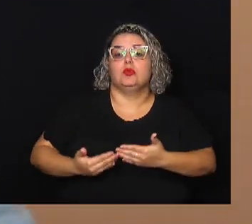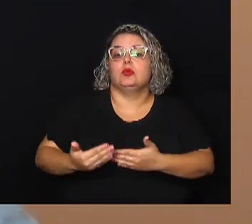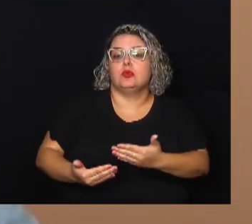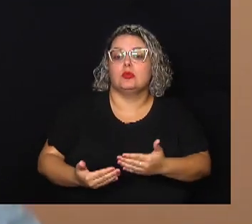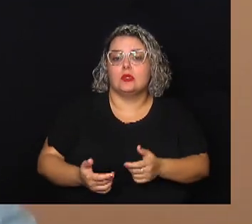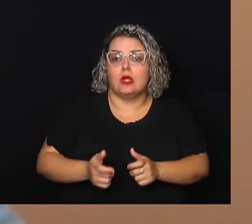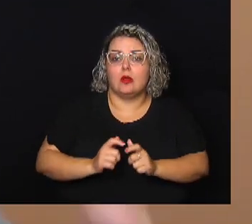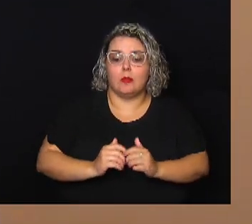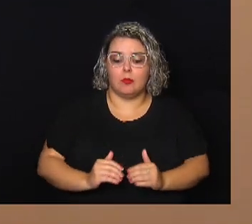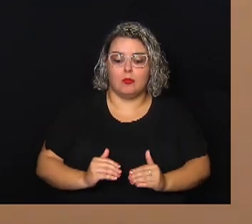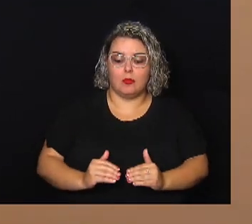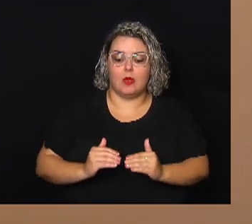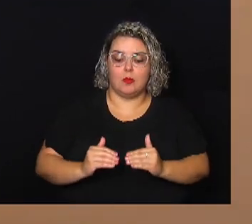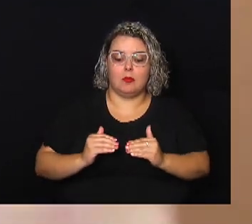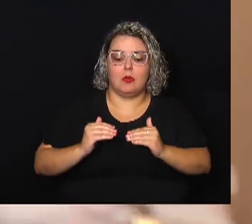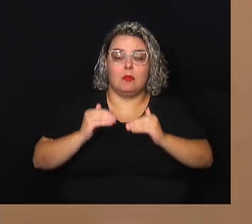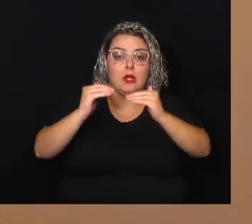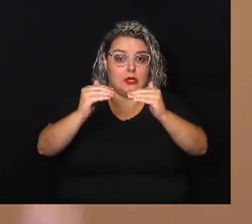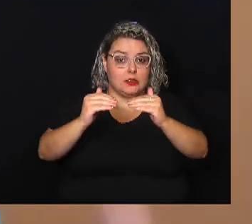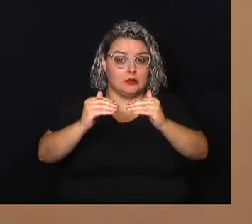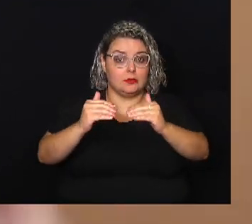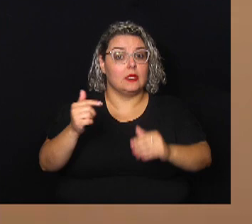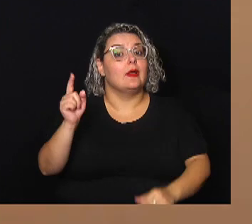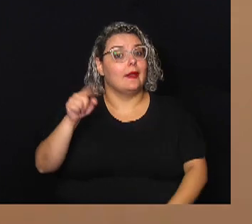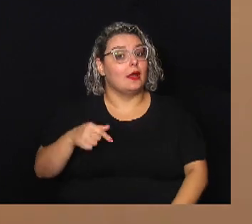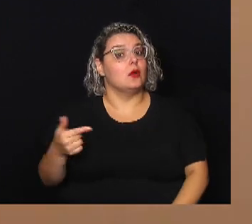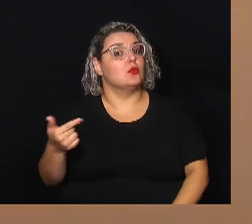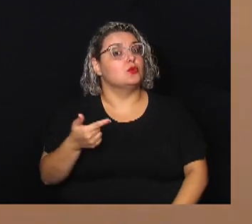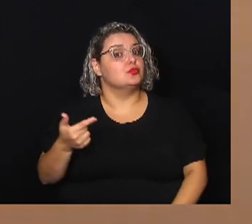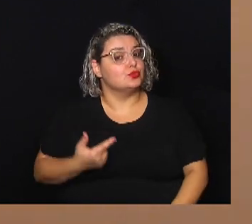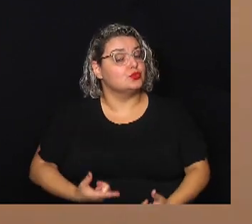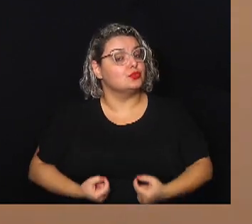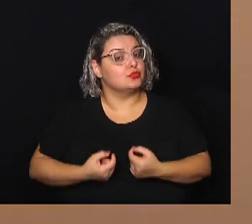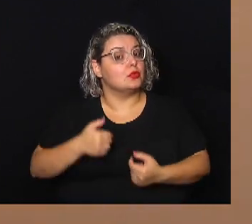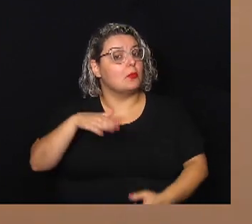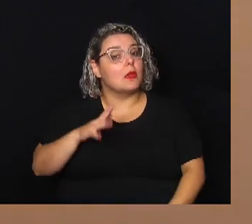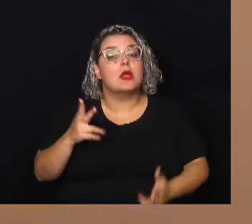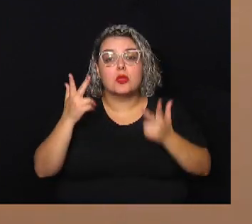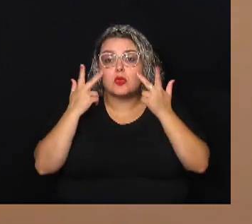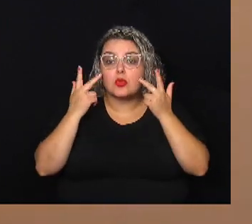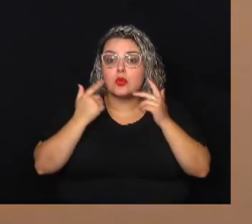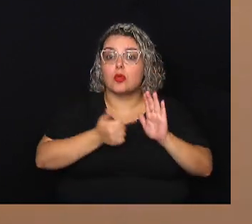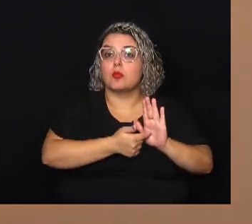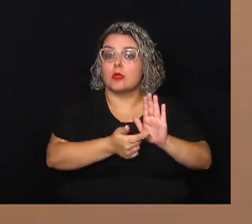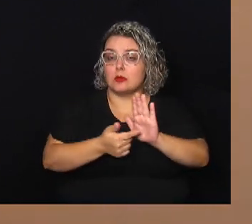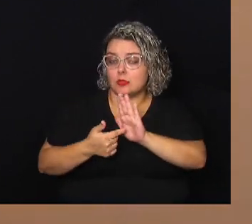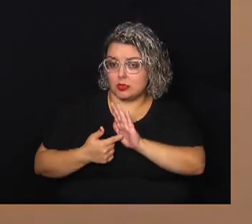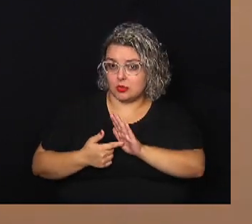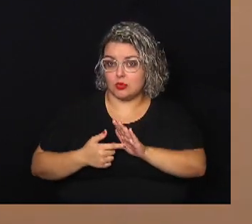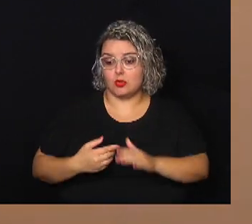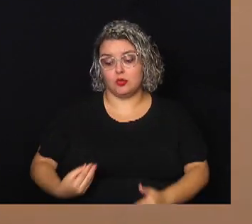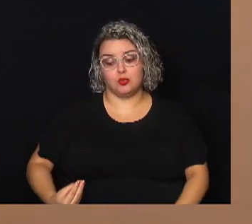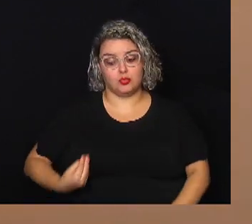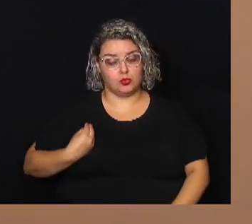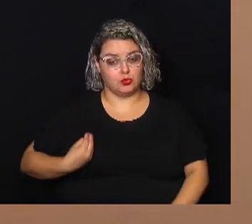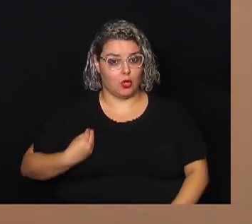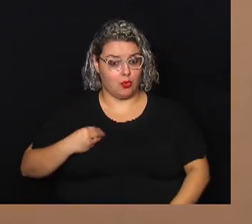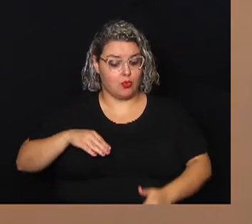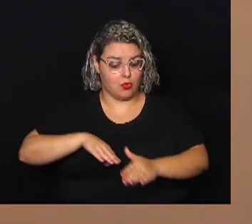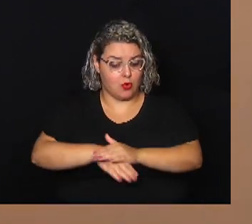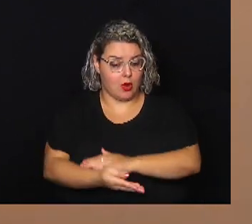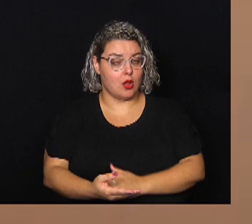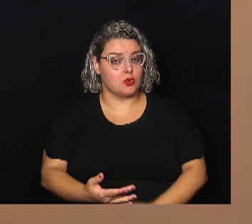de posição e hoje ele é o segundo câncer mais comum, mostrando que os hábitos de vida, eles ainda